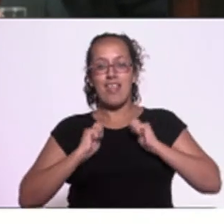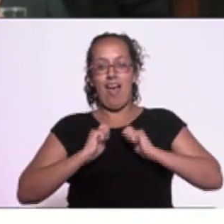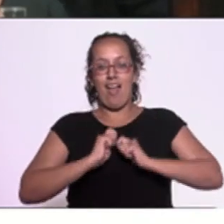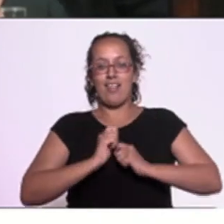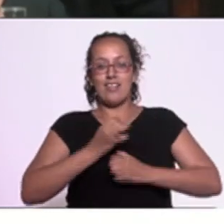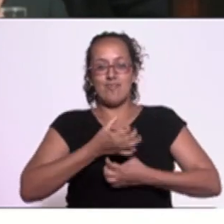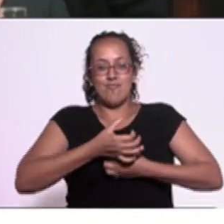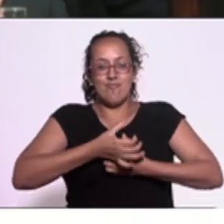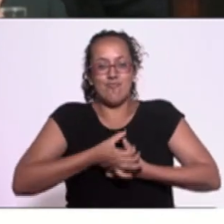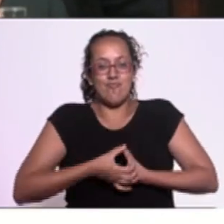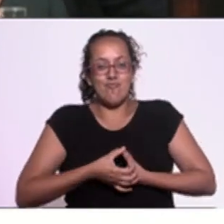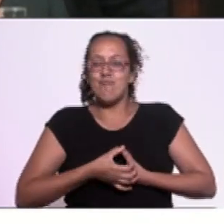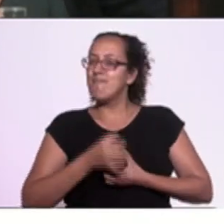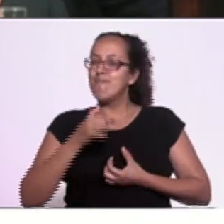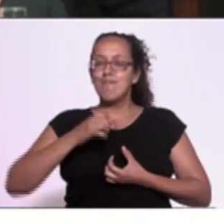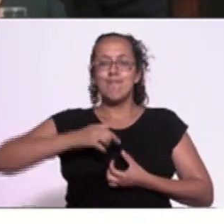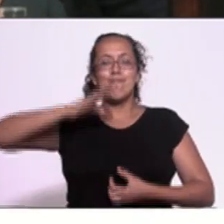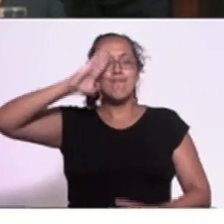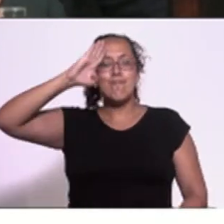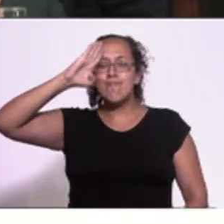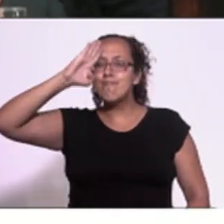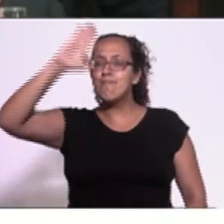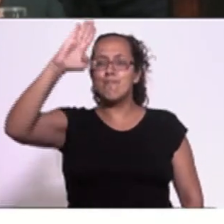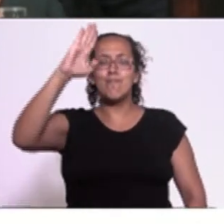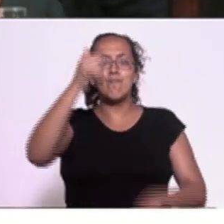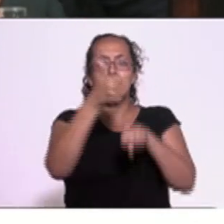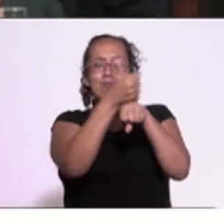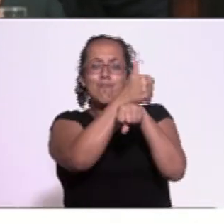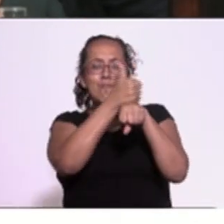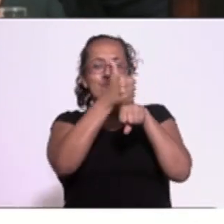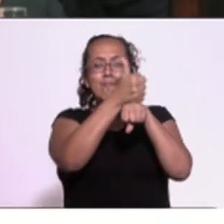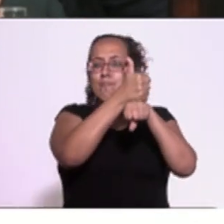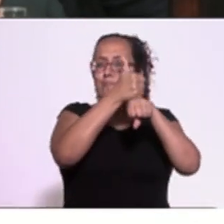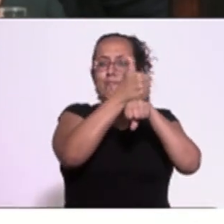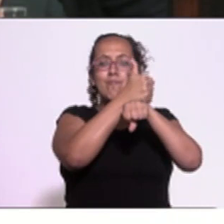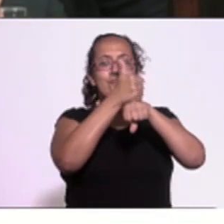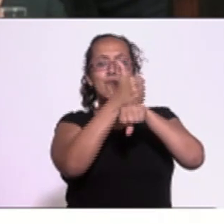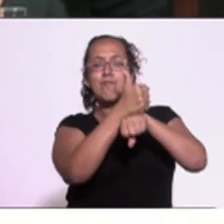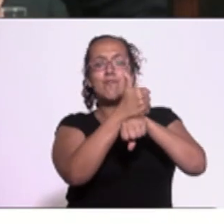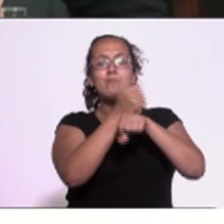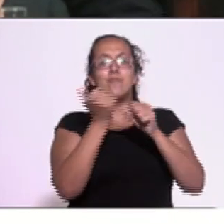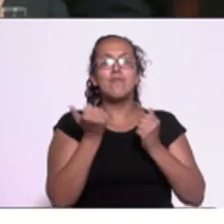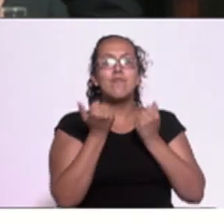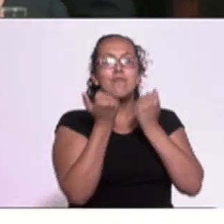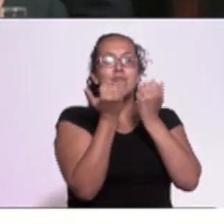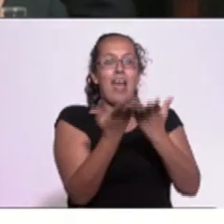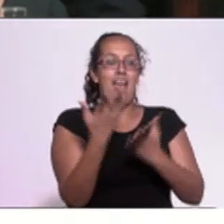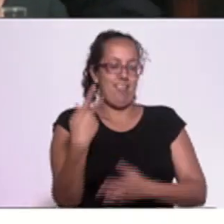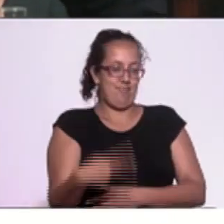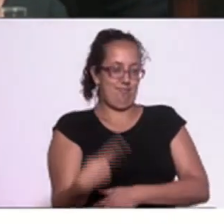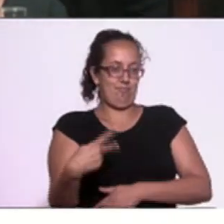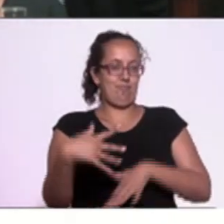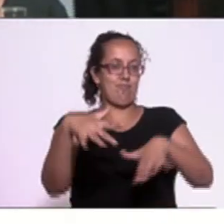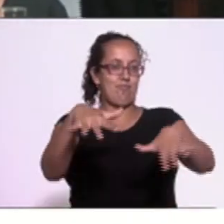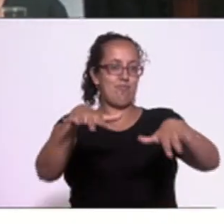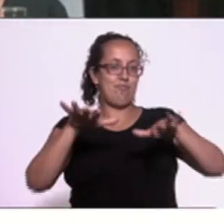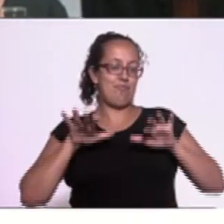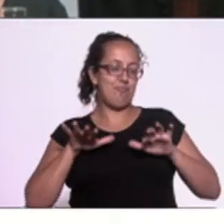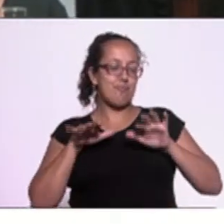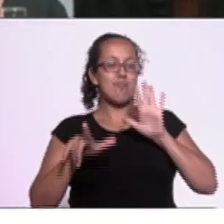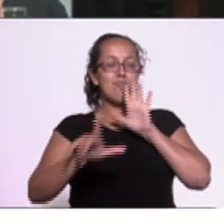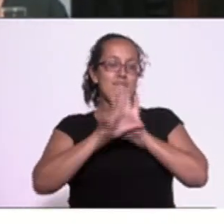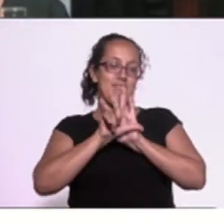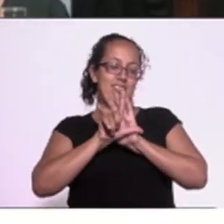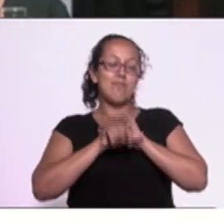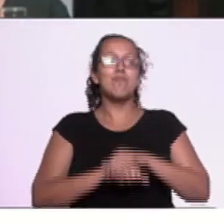comenda, é a nossa maior honraria oferecida por esta Casa de Leis. E